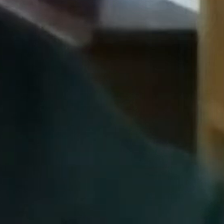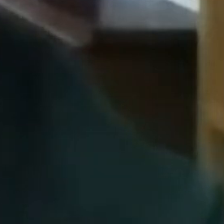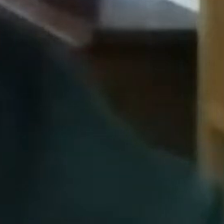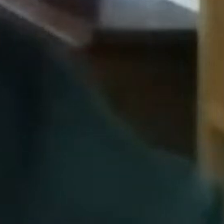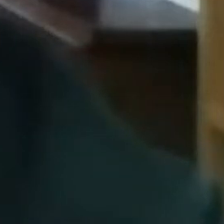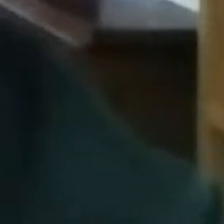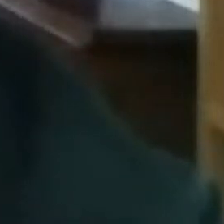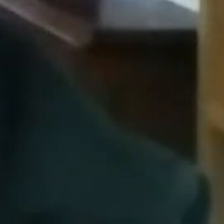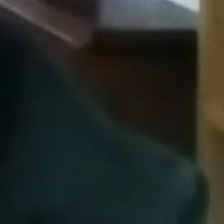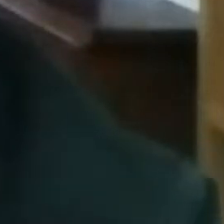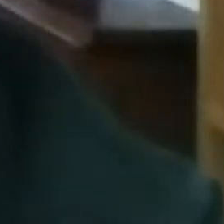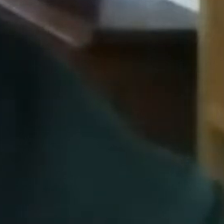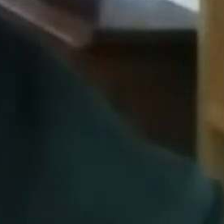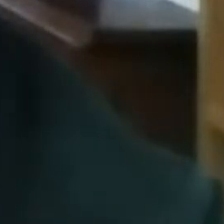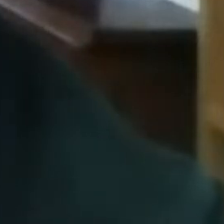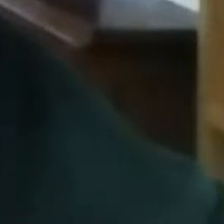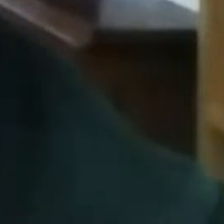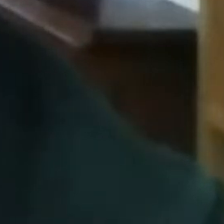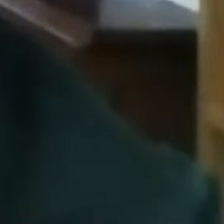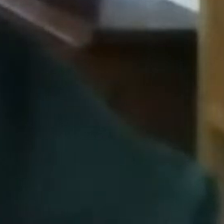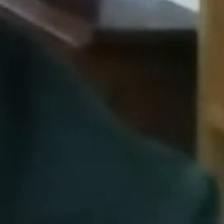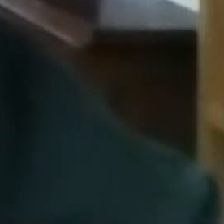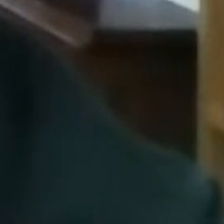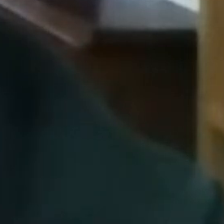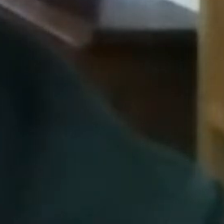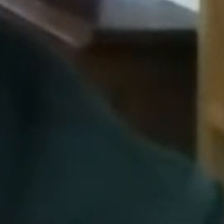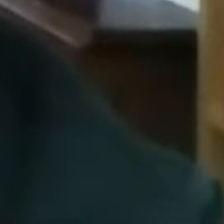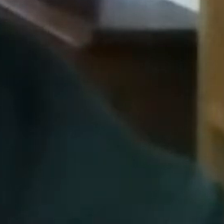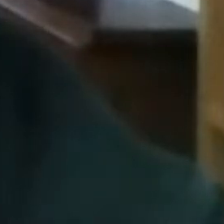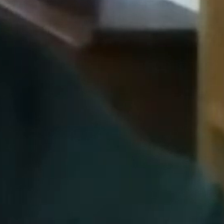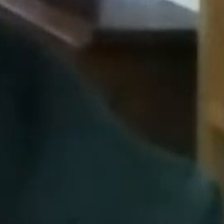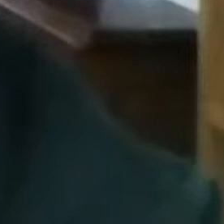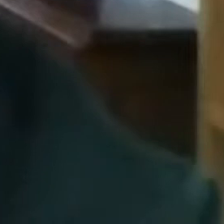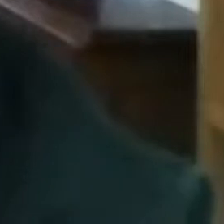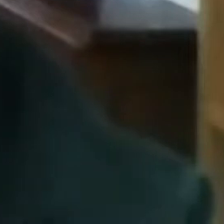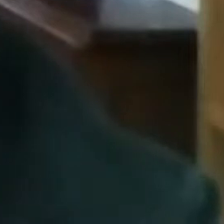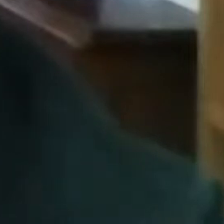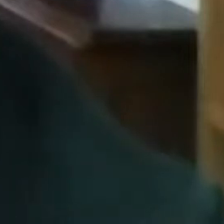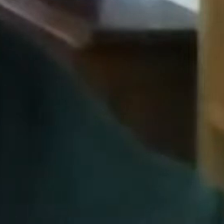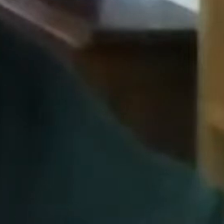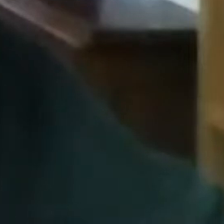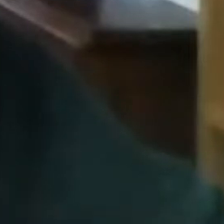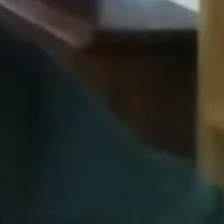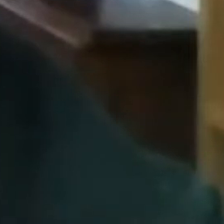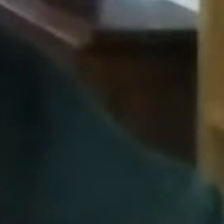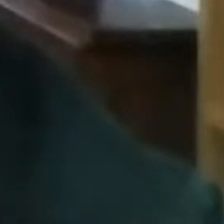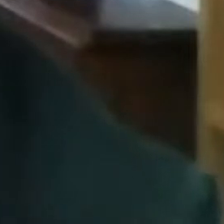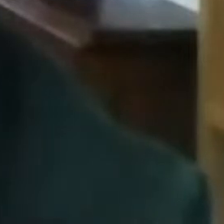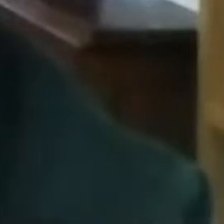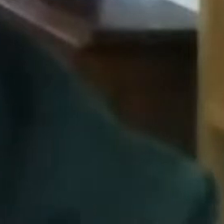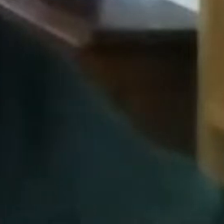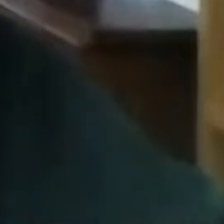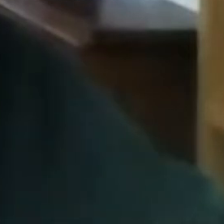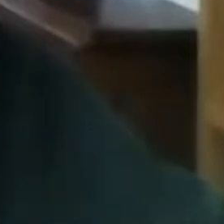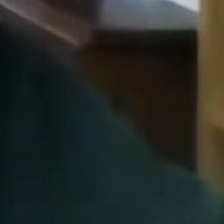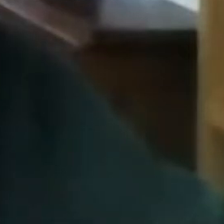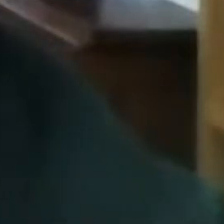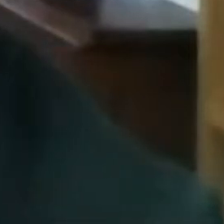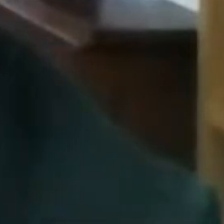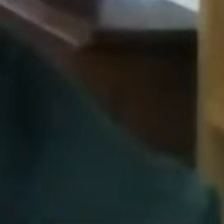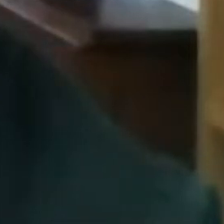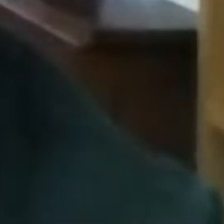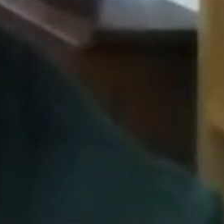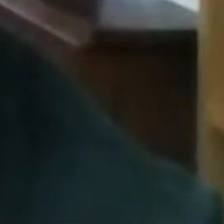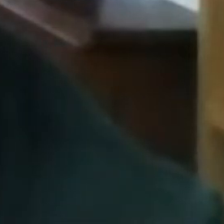apesar de exótico, uma árvore, quando do florescimento, uma árvore muito bonita, uma sombra